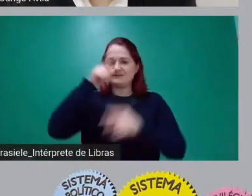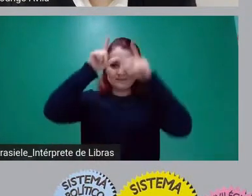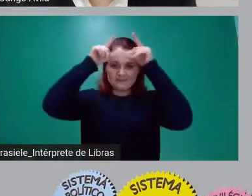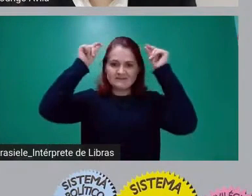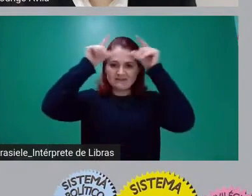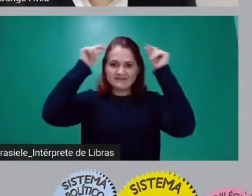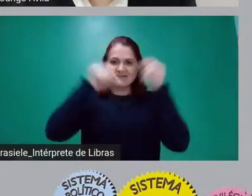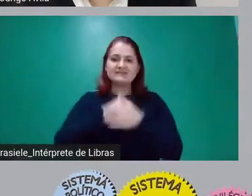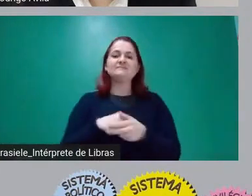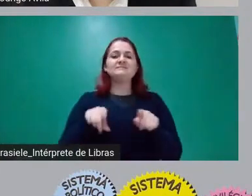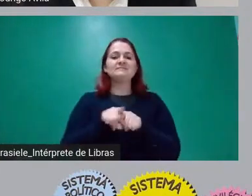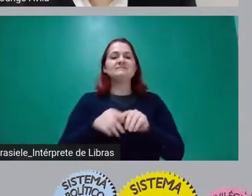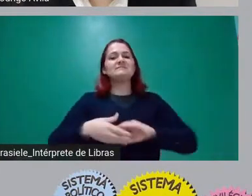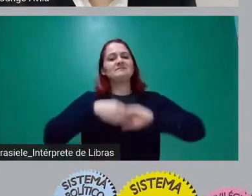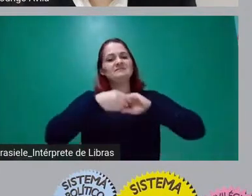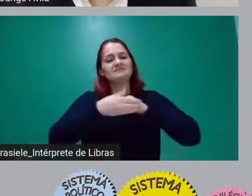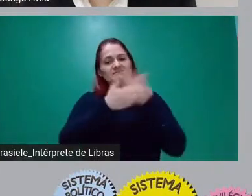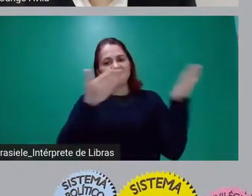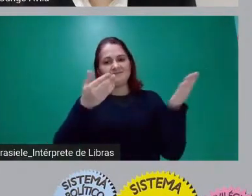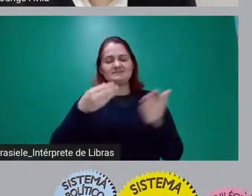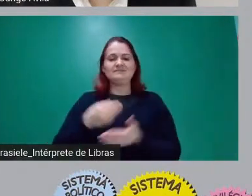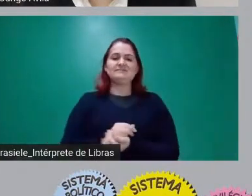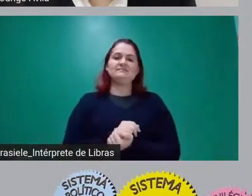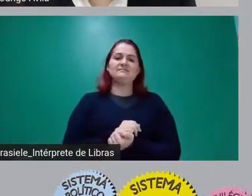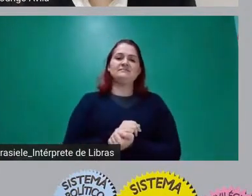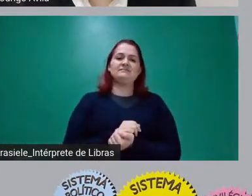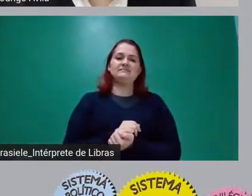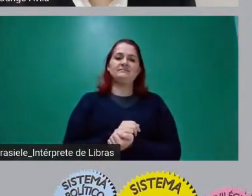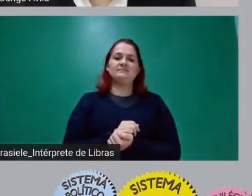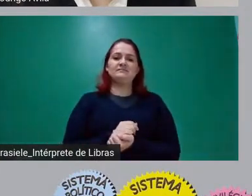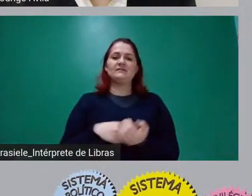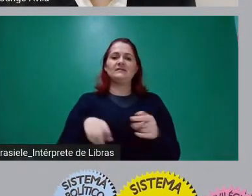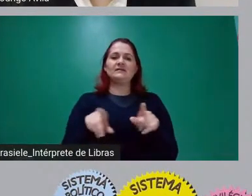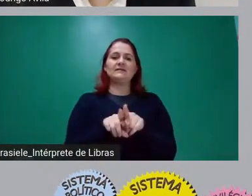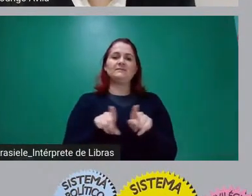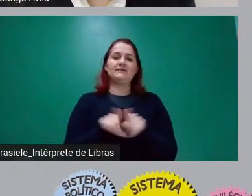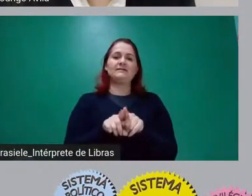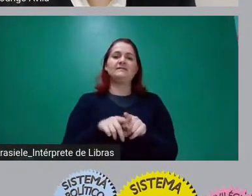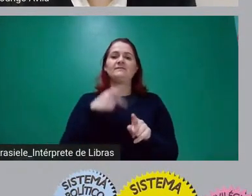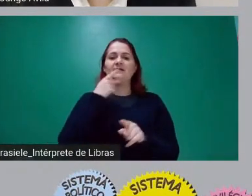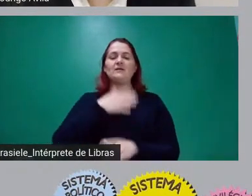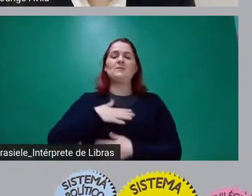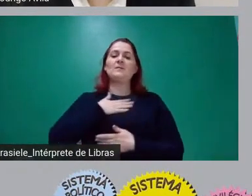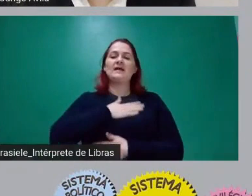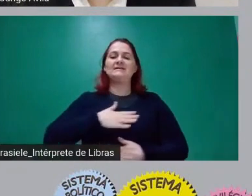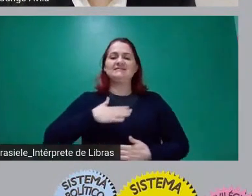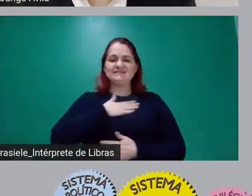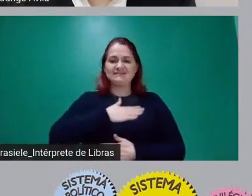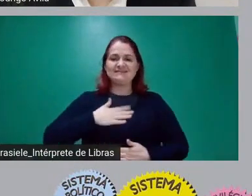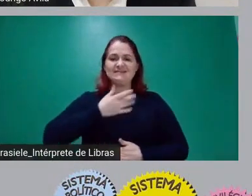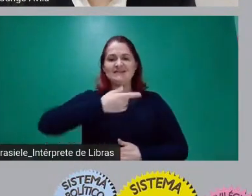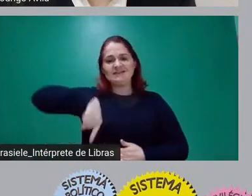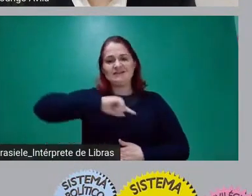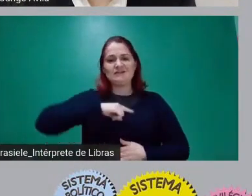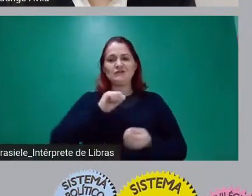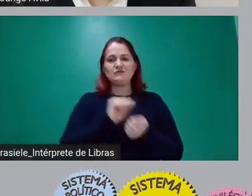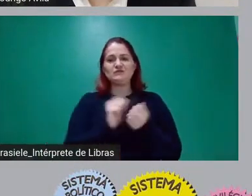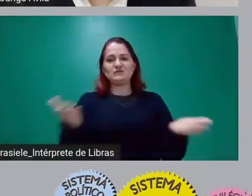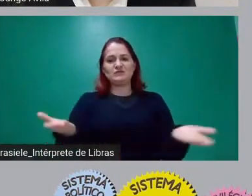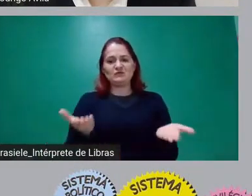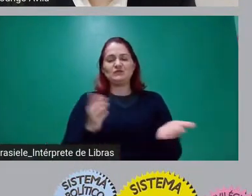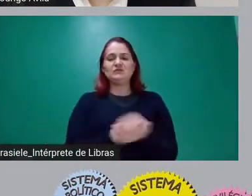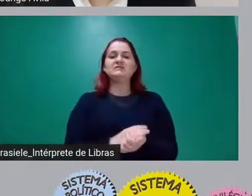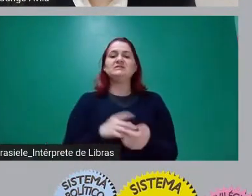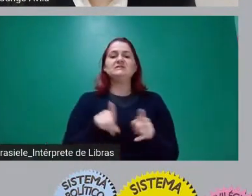e você também, claramente, né? E falar que é um prazer enorme estar nesse momento aqui e compartilhar um pouco